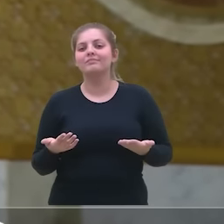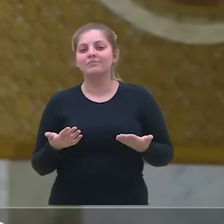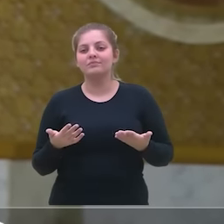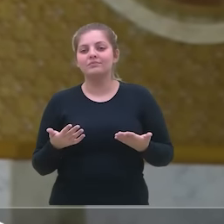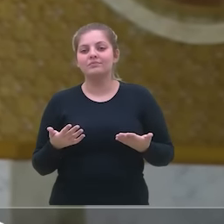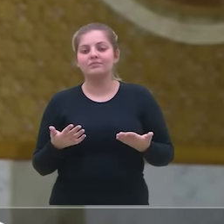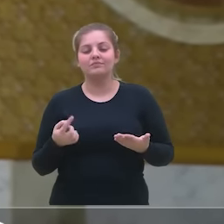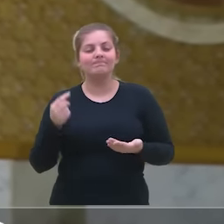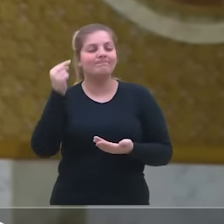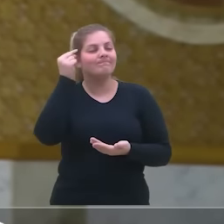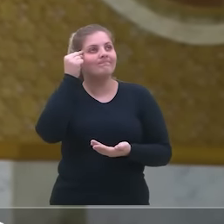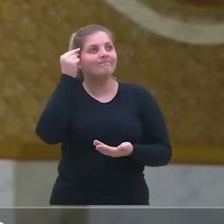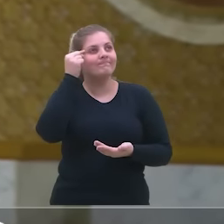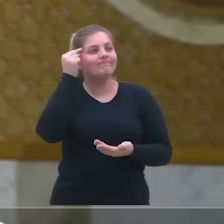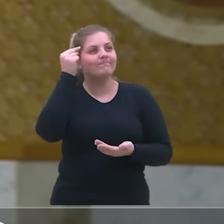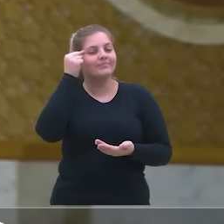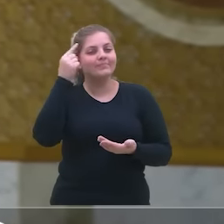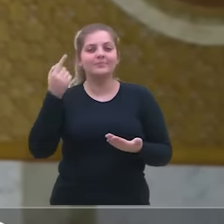tomemos